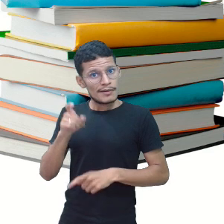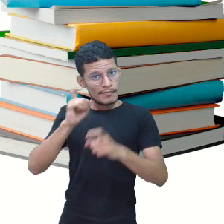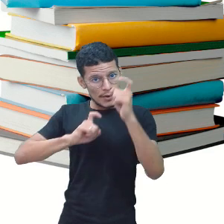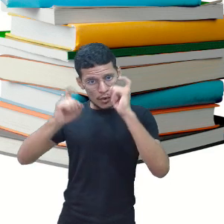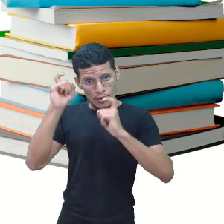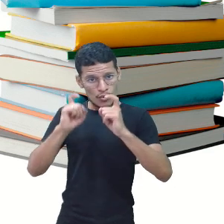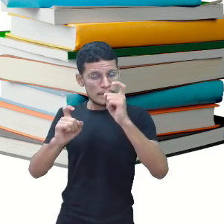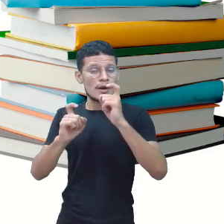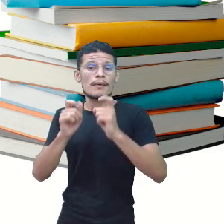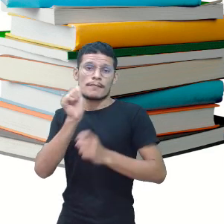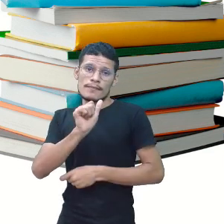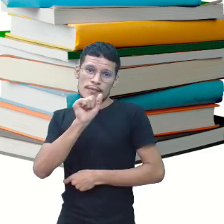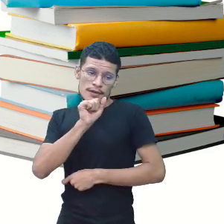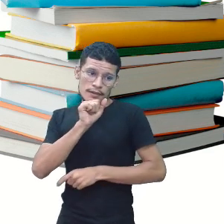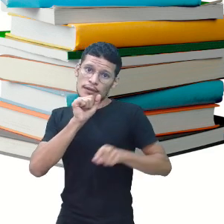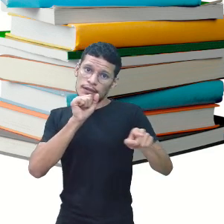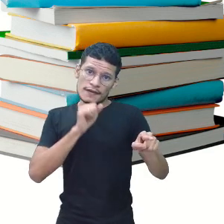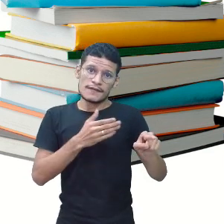está demorando.